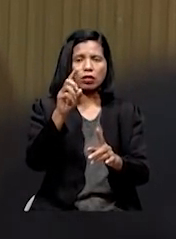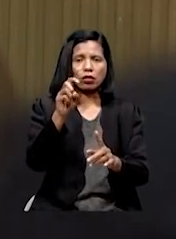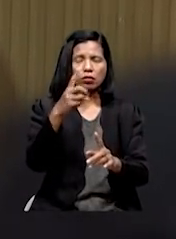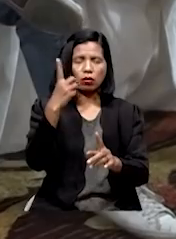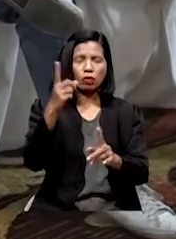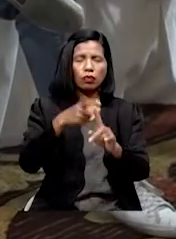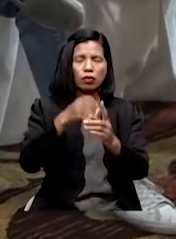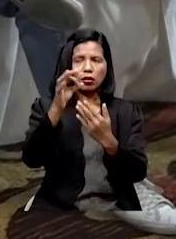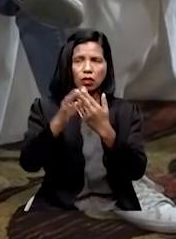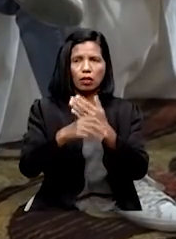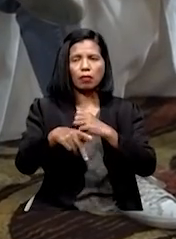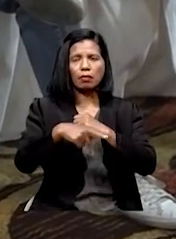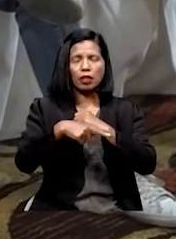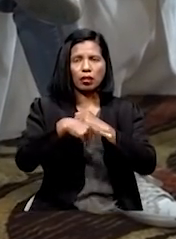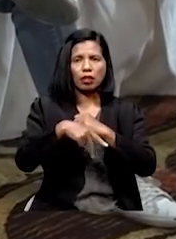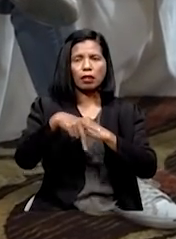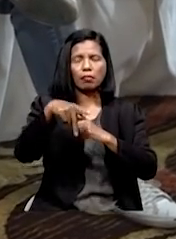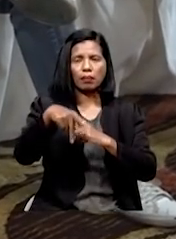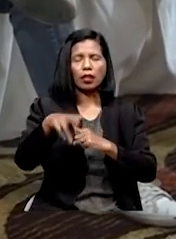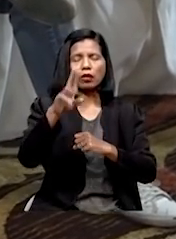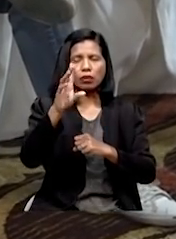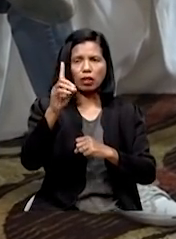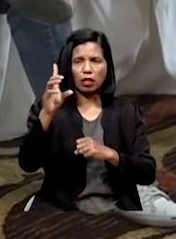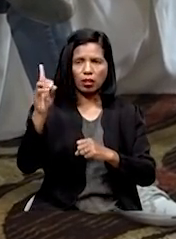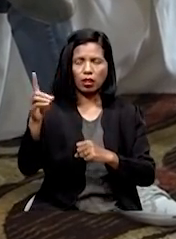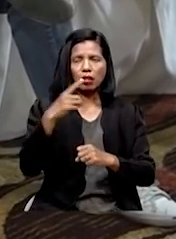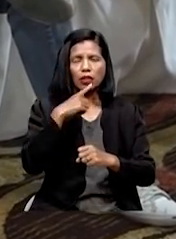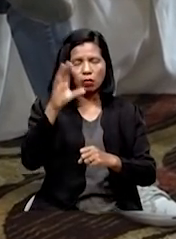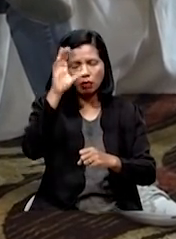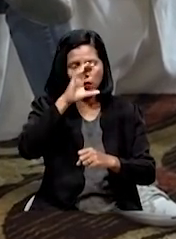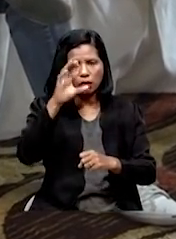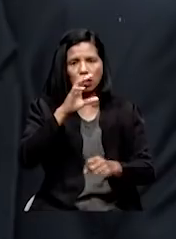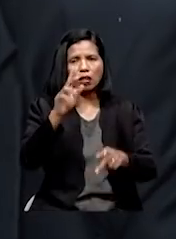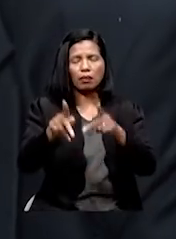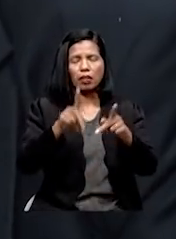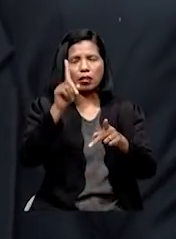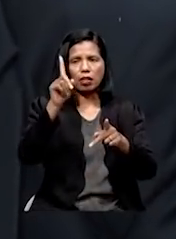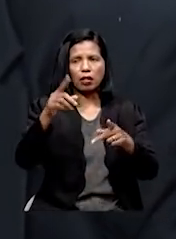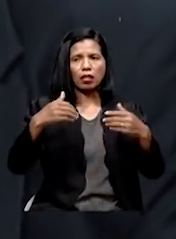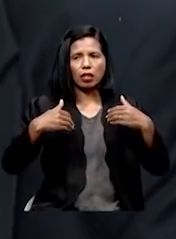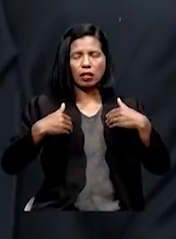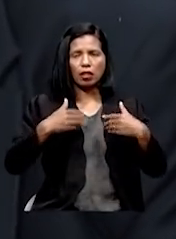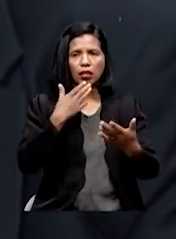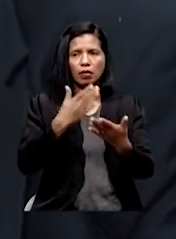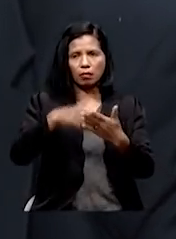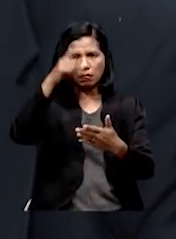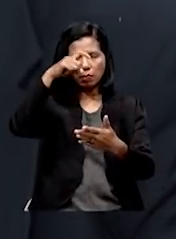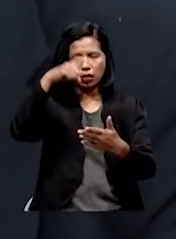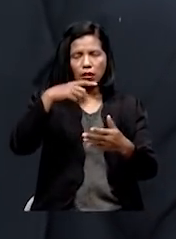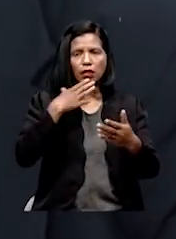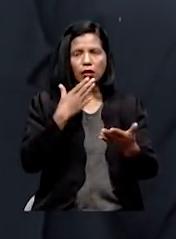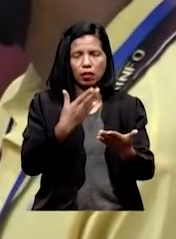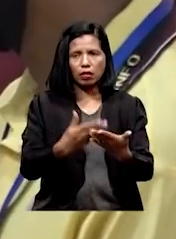Partido Unidade de Desenvolvimento Democrático de Sidi, bukan ia candidato ida nebe iha kualidade, matene do